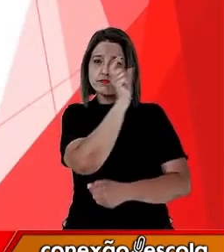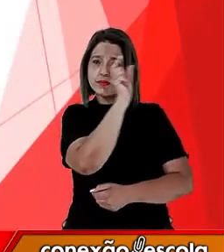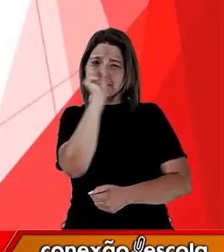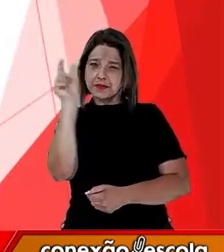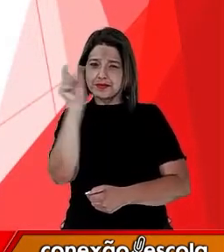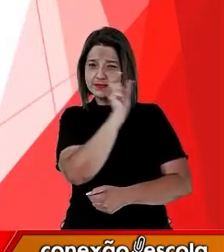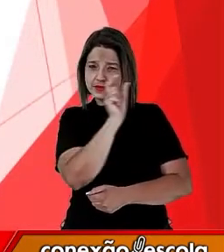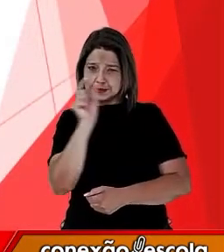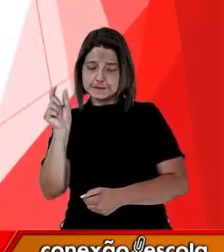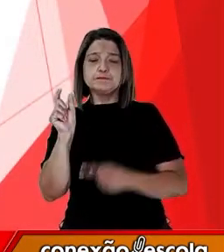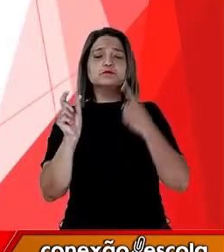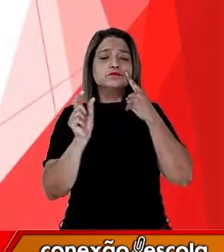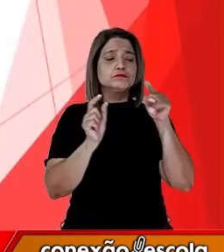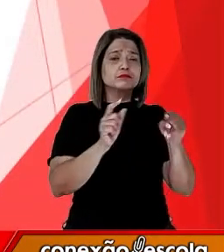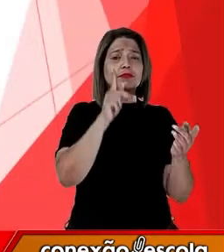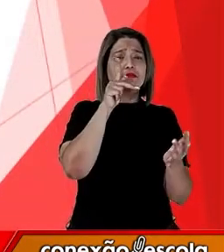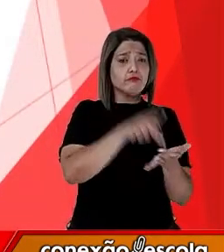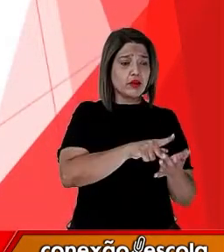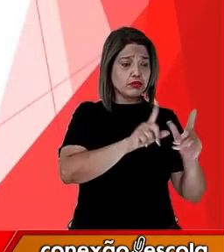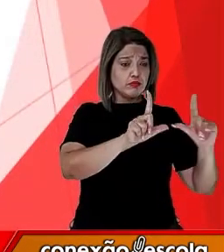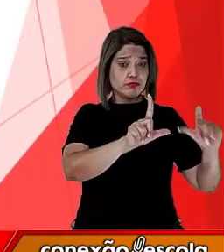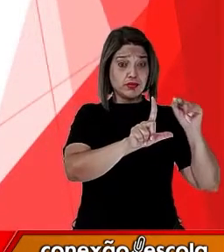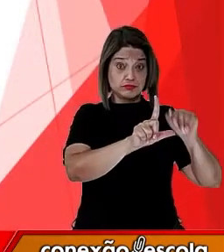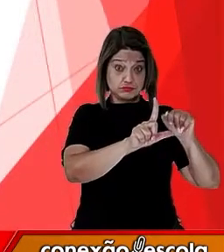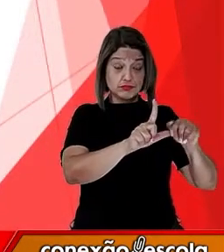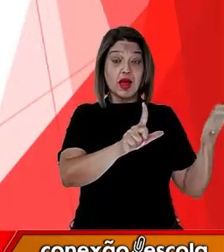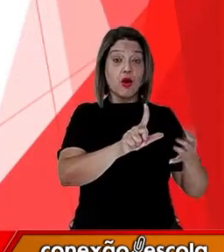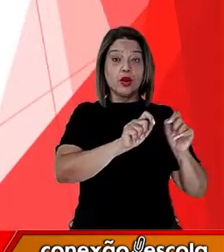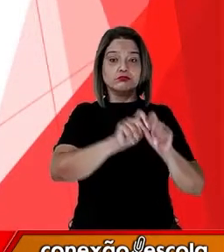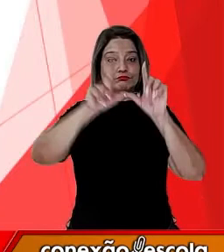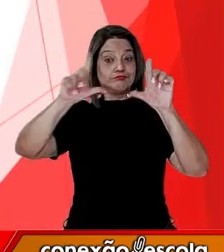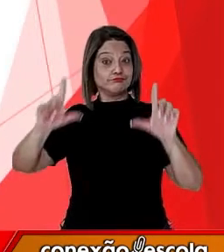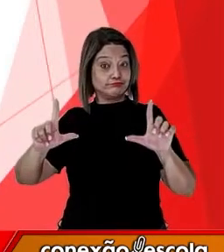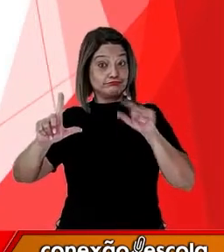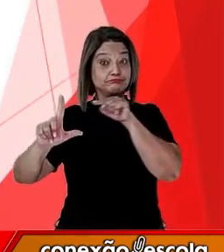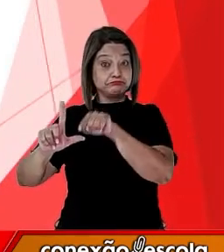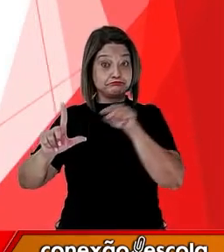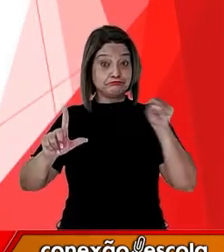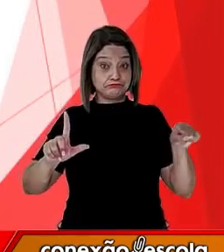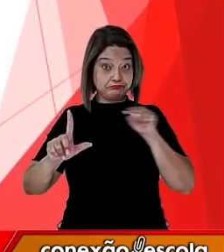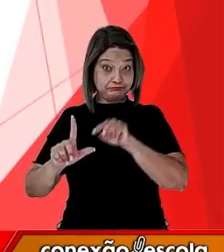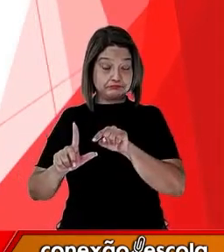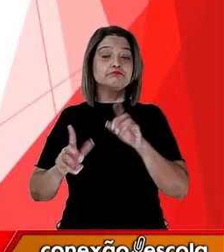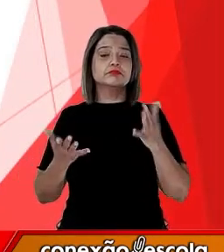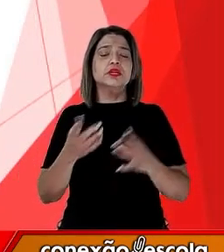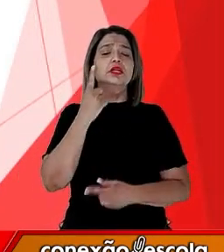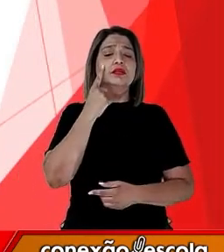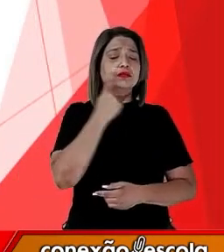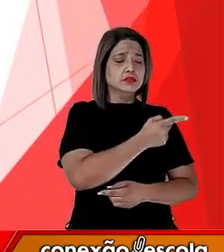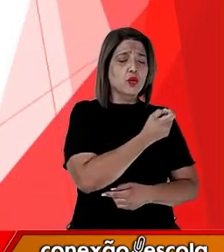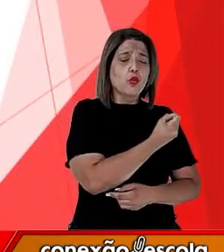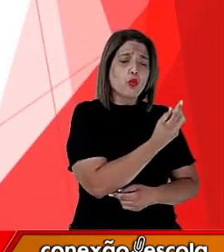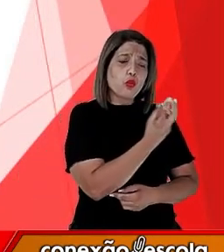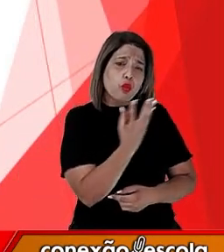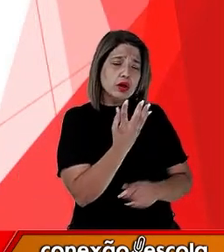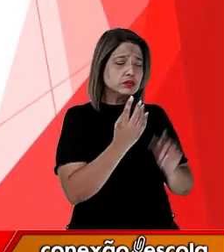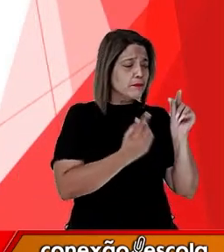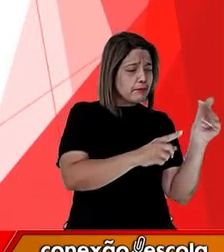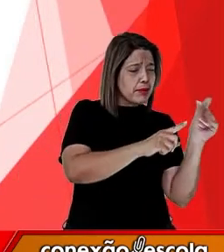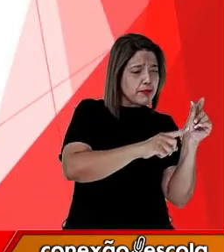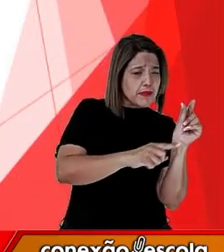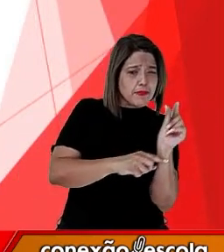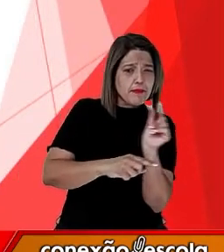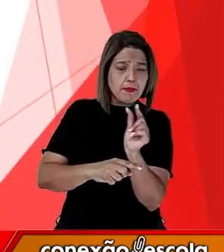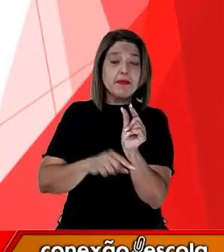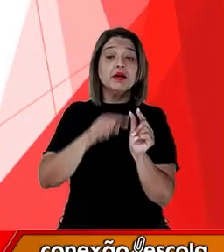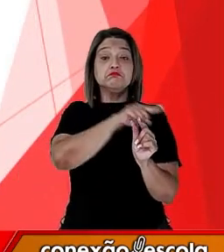a figura original. Observe a figura ampliada. Se eu contar a quantidade de quadradinhos,